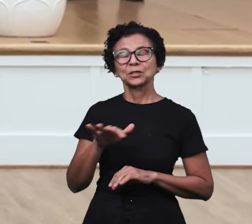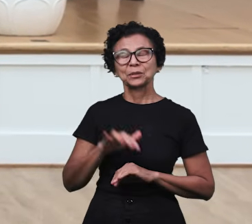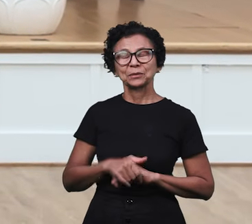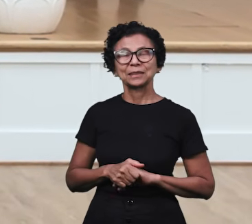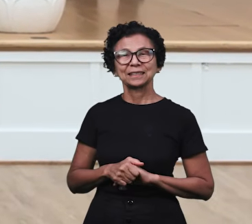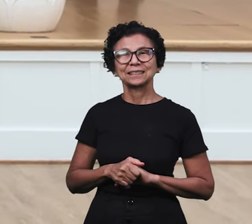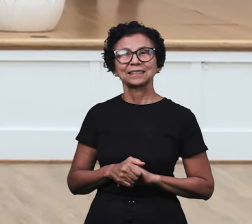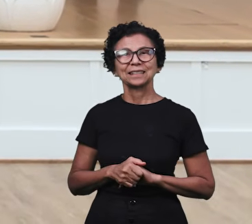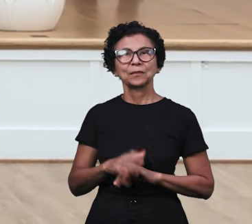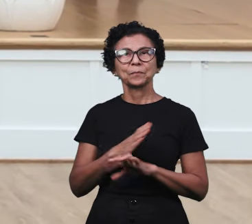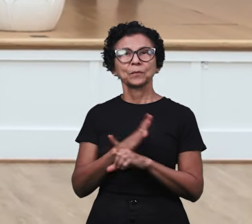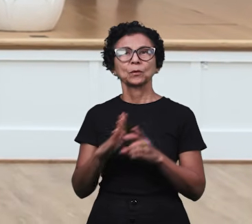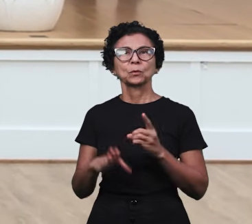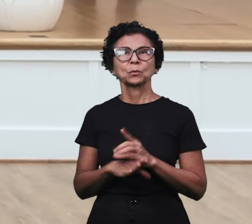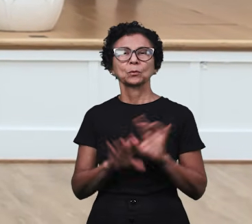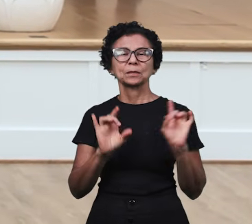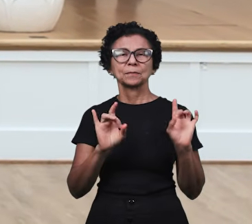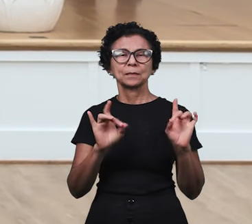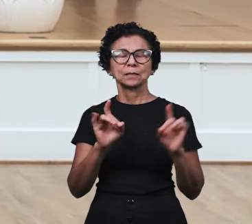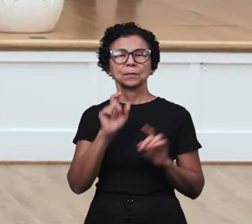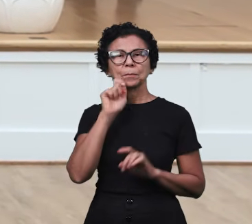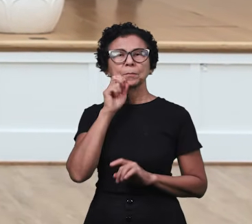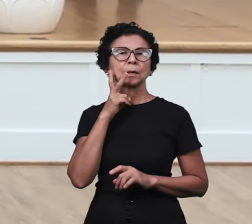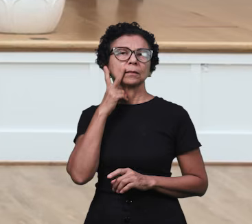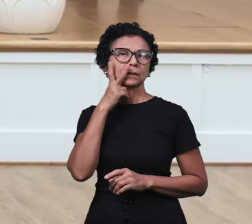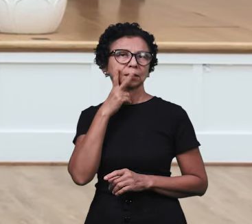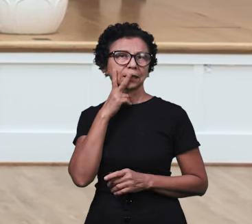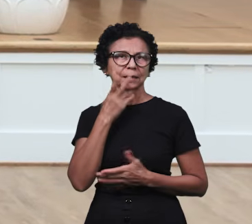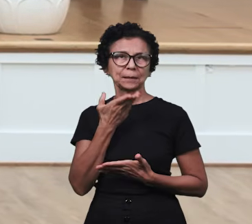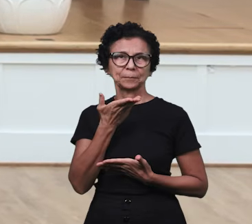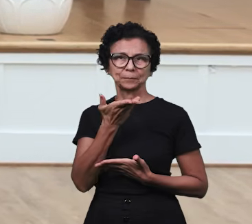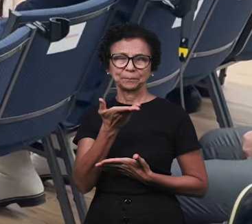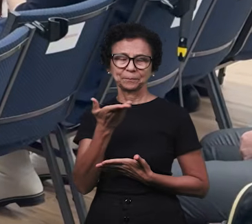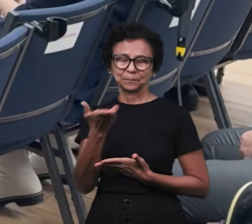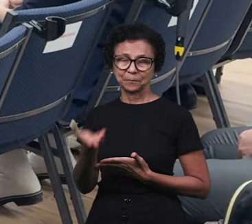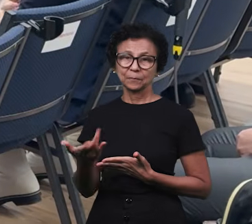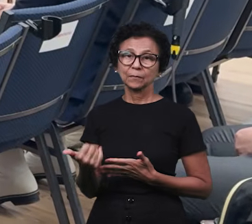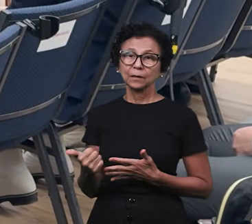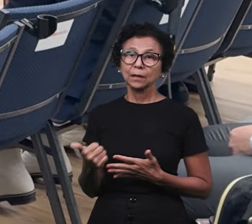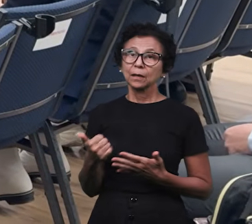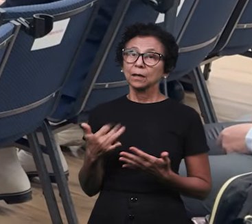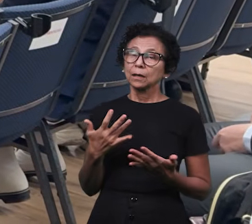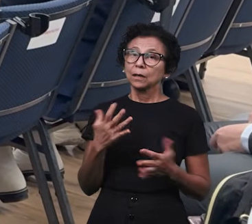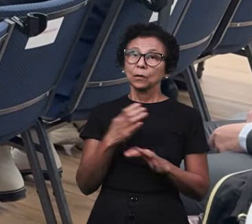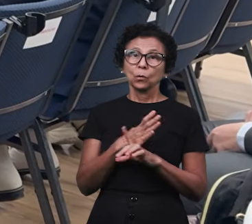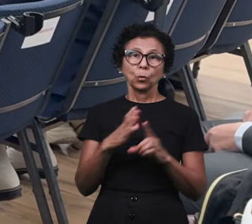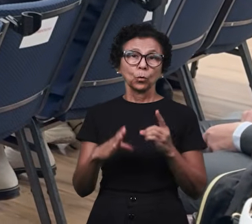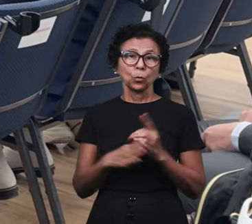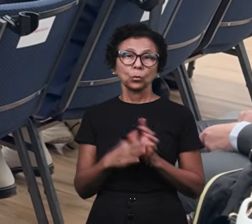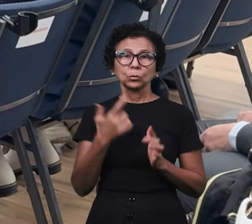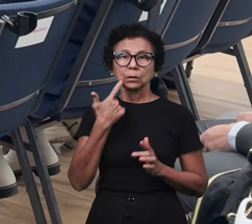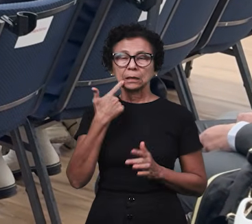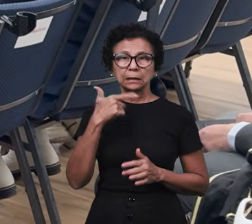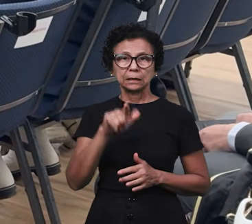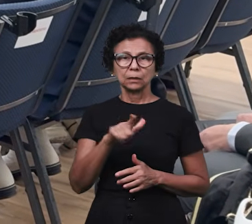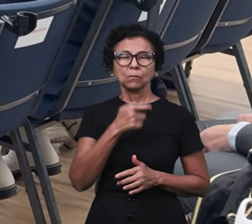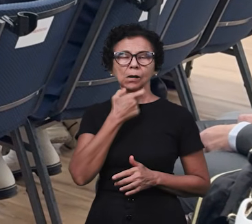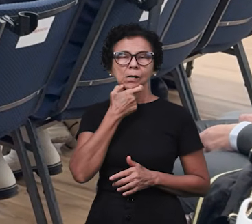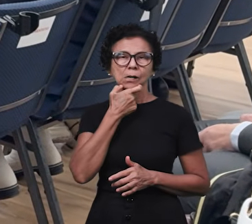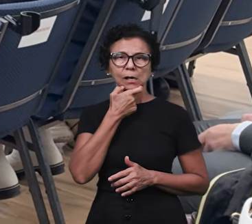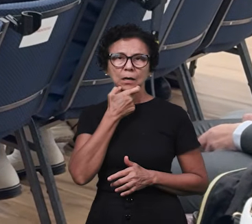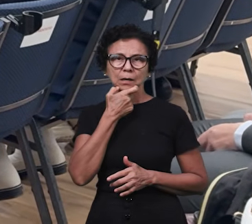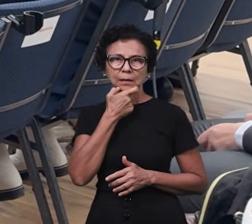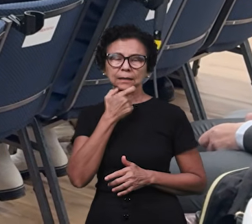assentou-se à mesa do Rei Jesus num culto especial com a ministração da Santa Ceia. O culto foi realizado todo em inglês